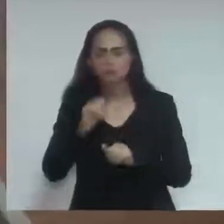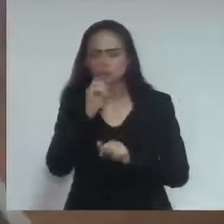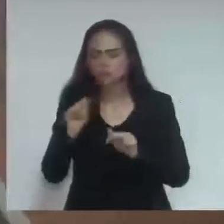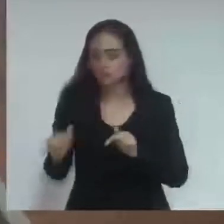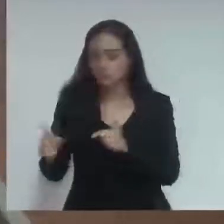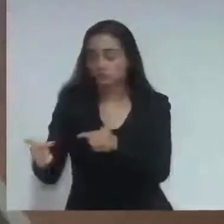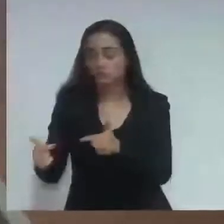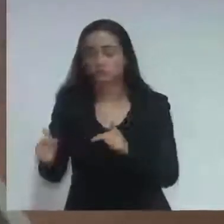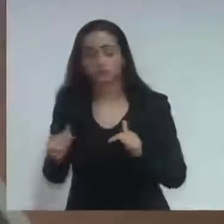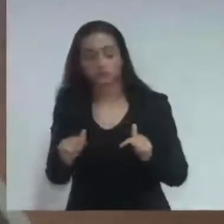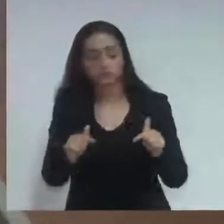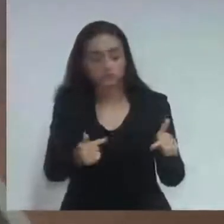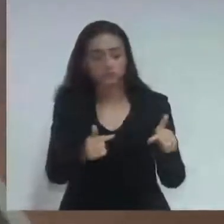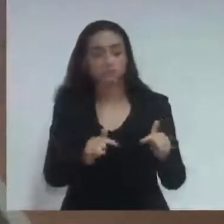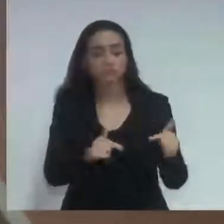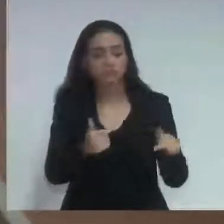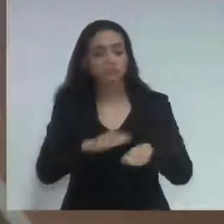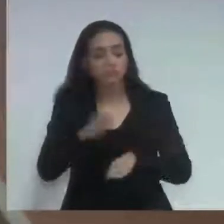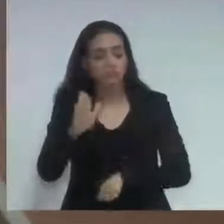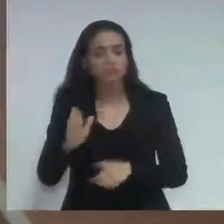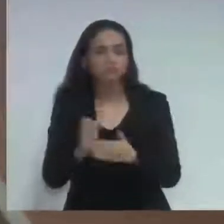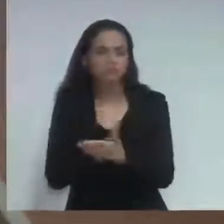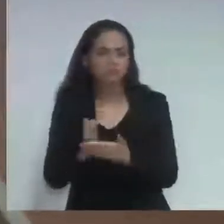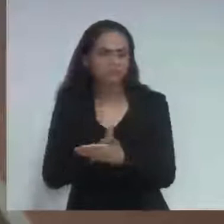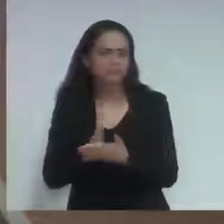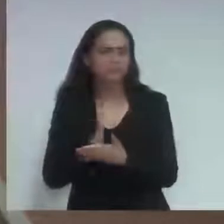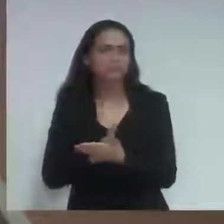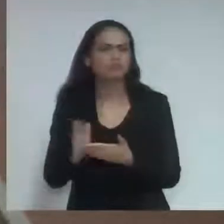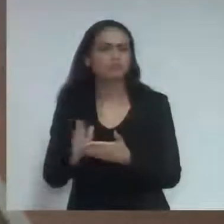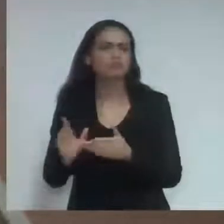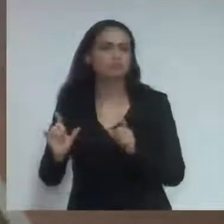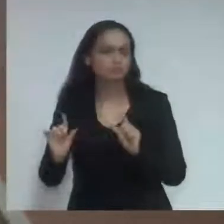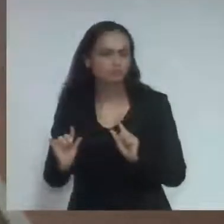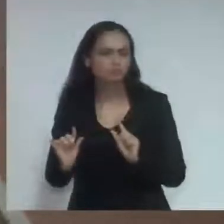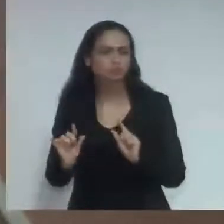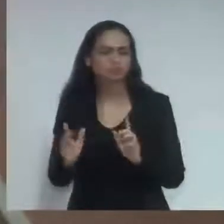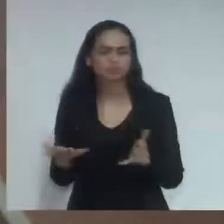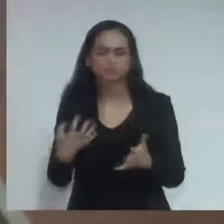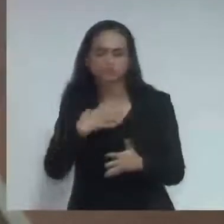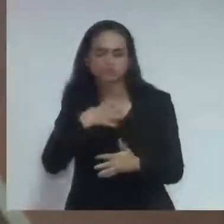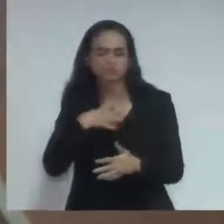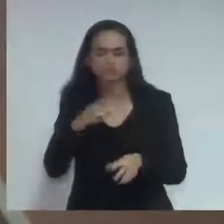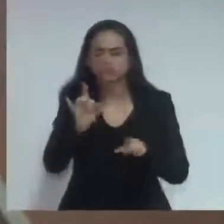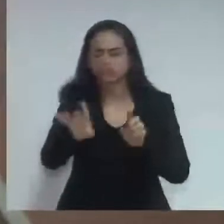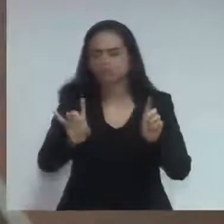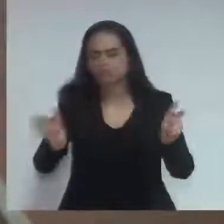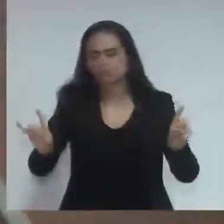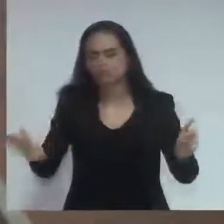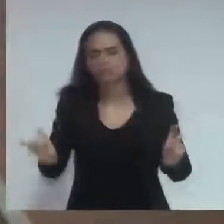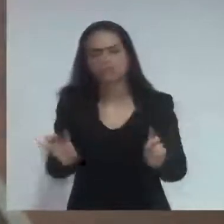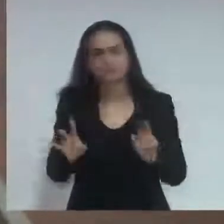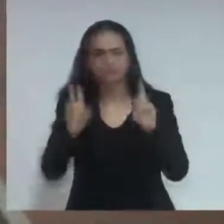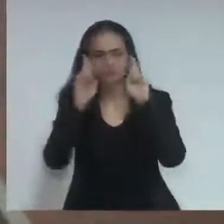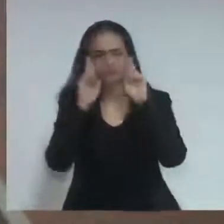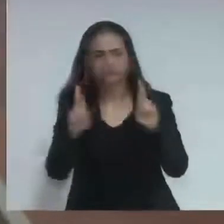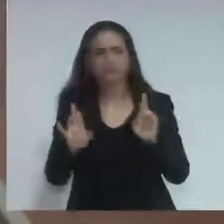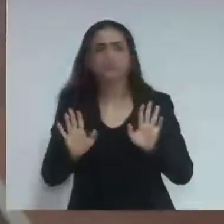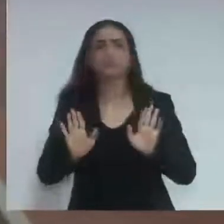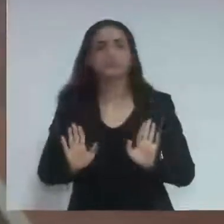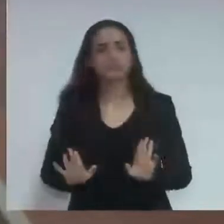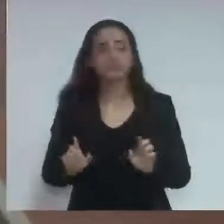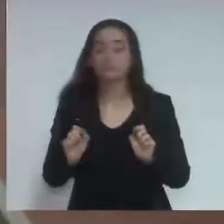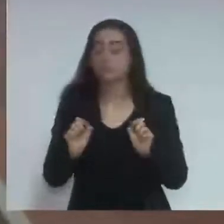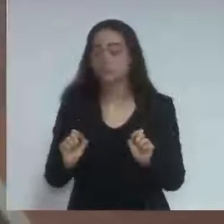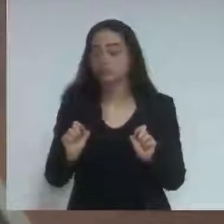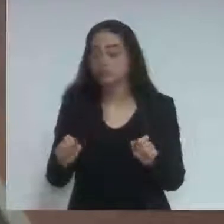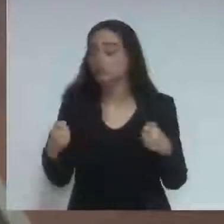mais agressiva, talvez. Outros têm um outro estilo. É questão de jeito e de estilo. Agora, independente disso, o que nunca